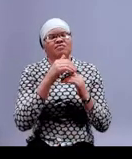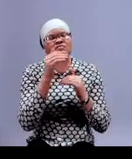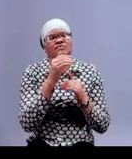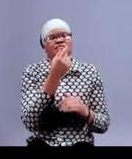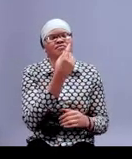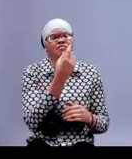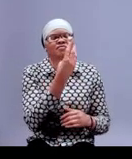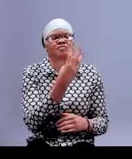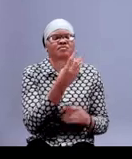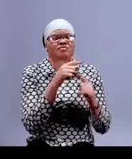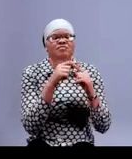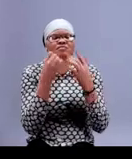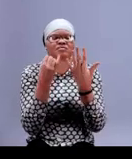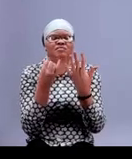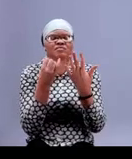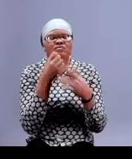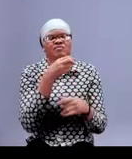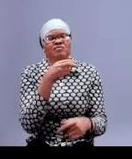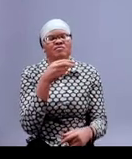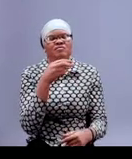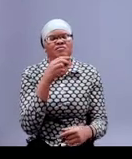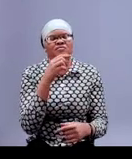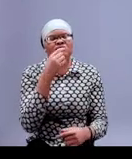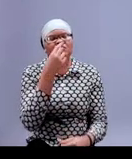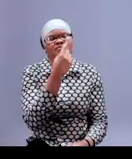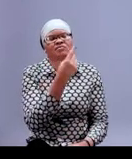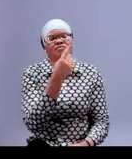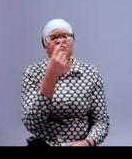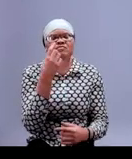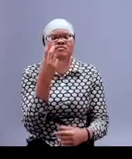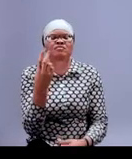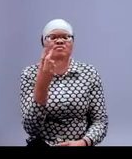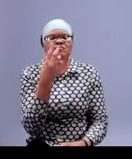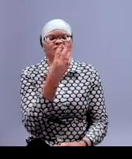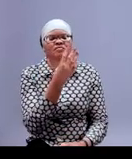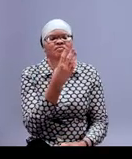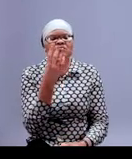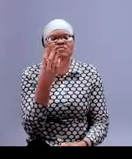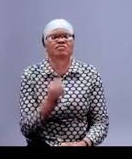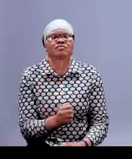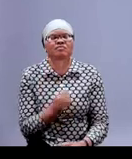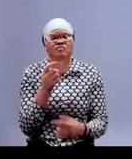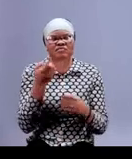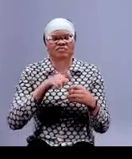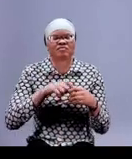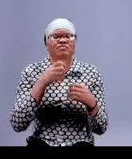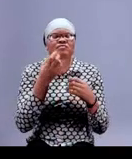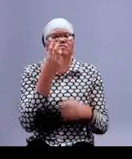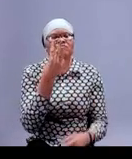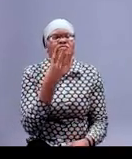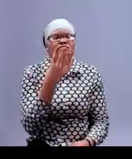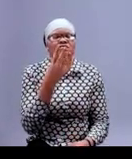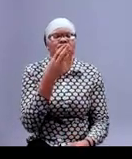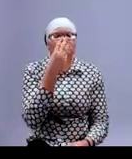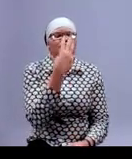que 6 x 3 = 18 23 é Men que 6 x 4 = 24 logo vamos colocar